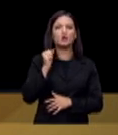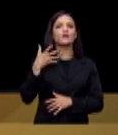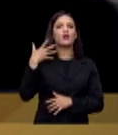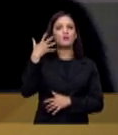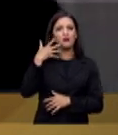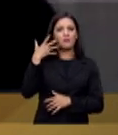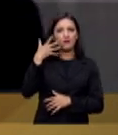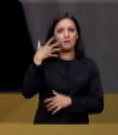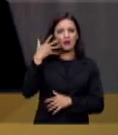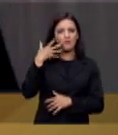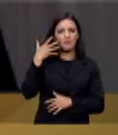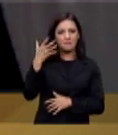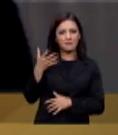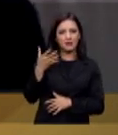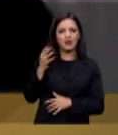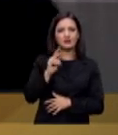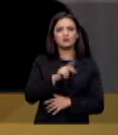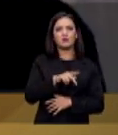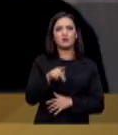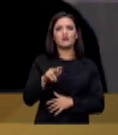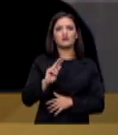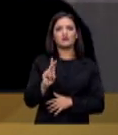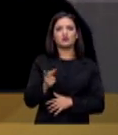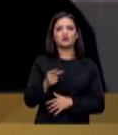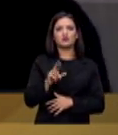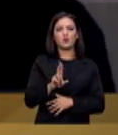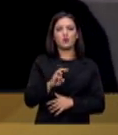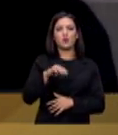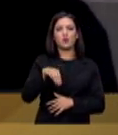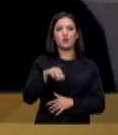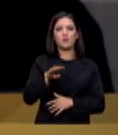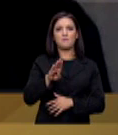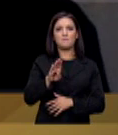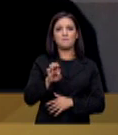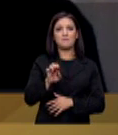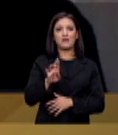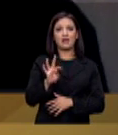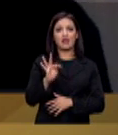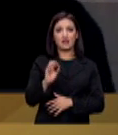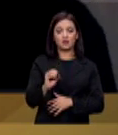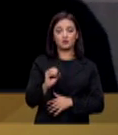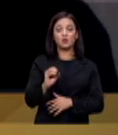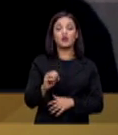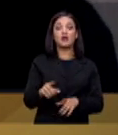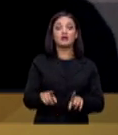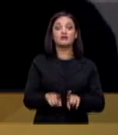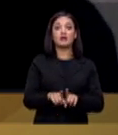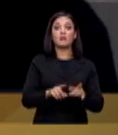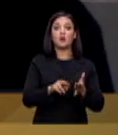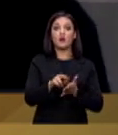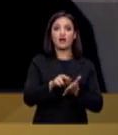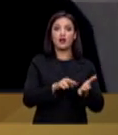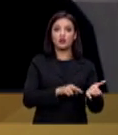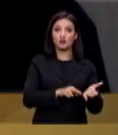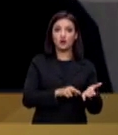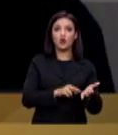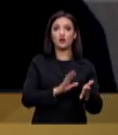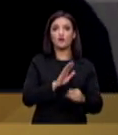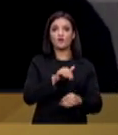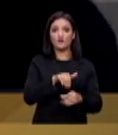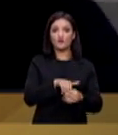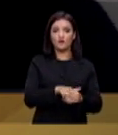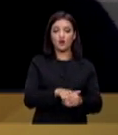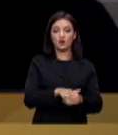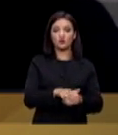Humberto Jacques, que sempre ilumina todos nós, bem como o relatório e voto, que